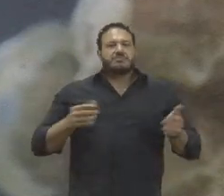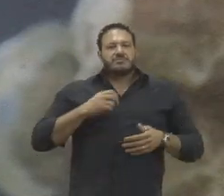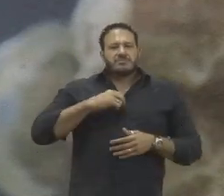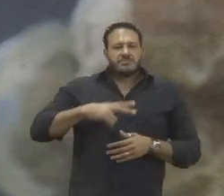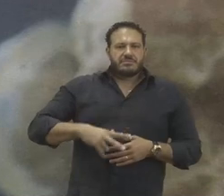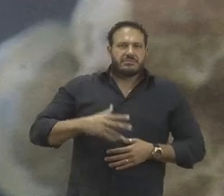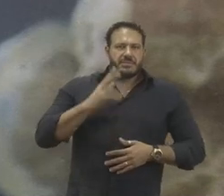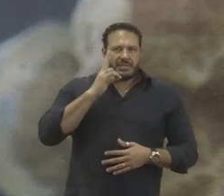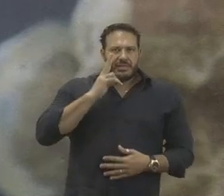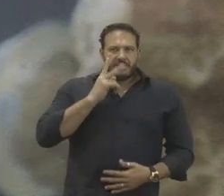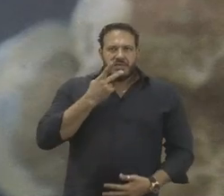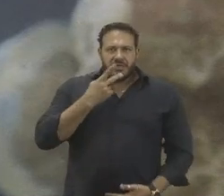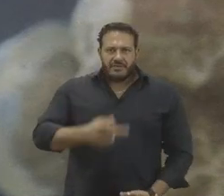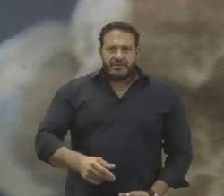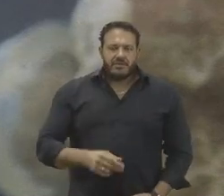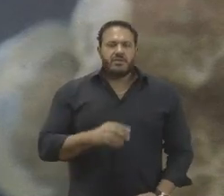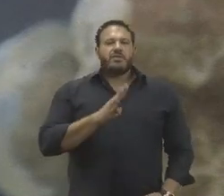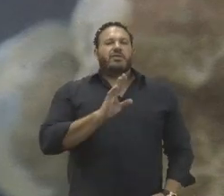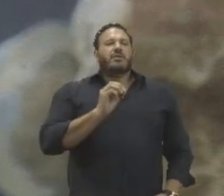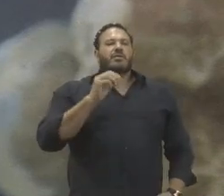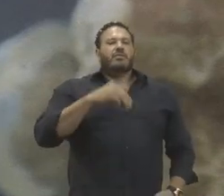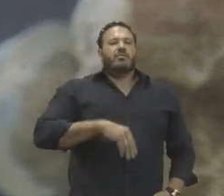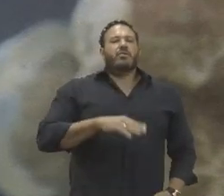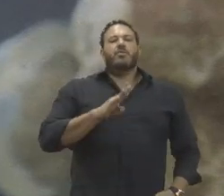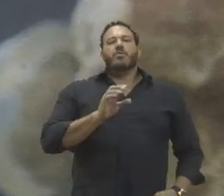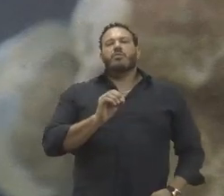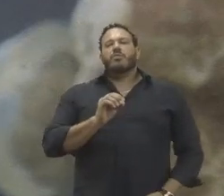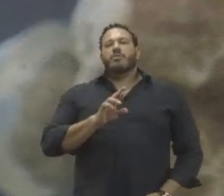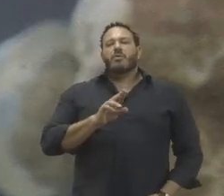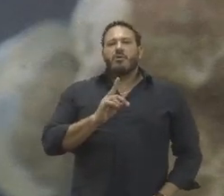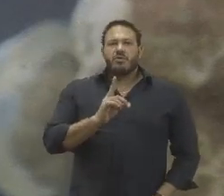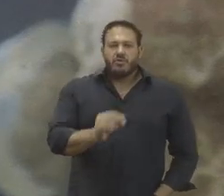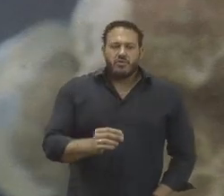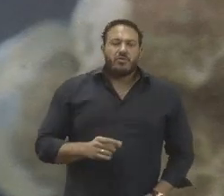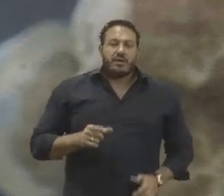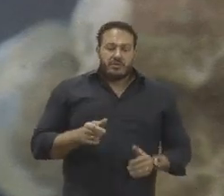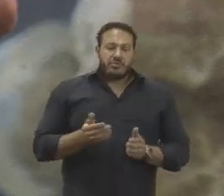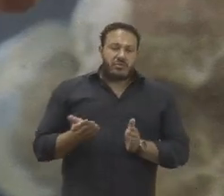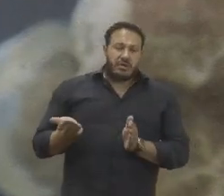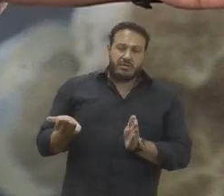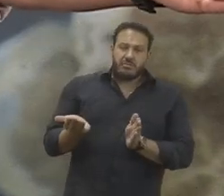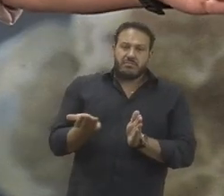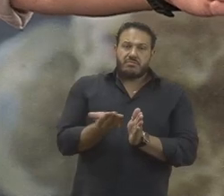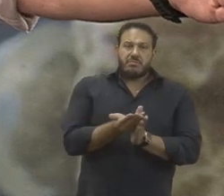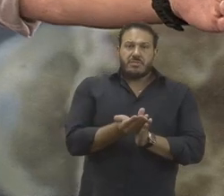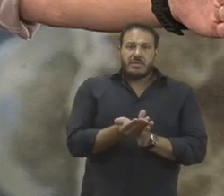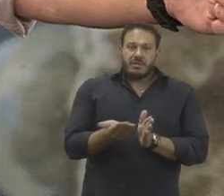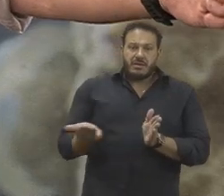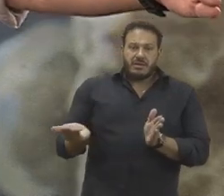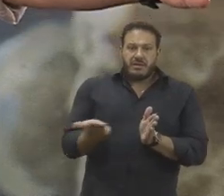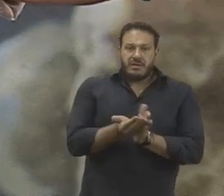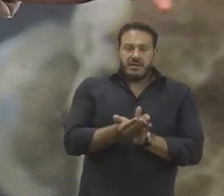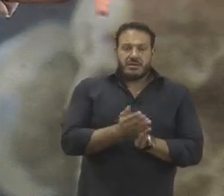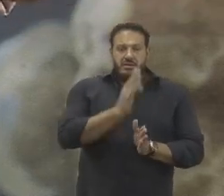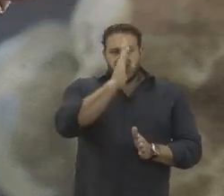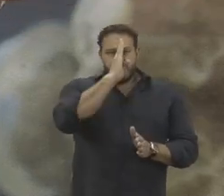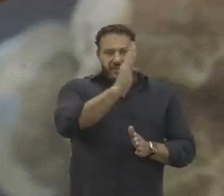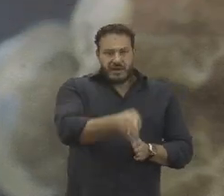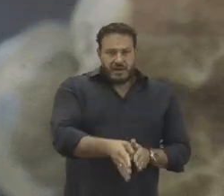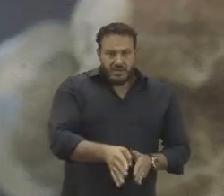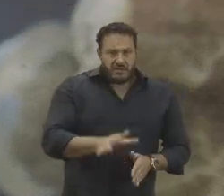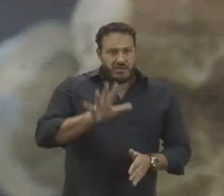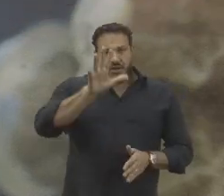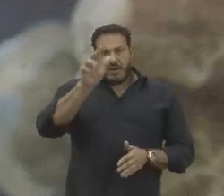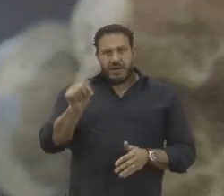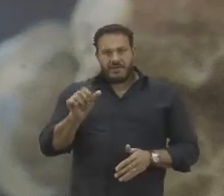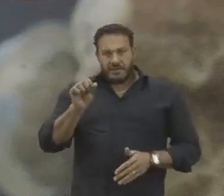antigo sempre foi chamado de bombordo por que bombordo porque o bordo que tinha que est ali virado pra África se você queria